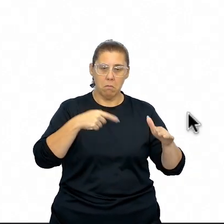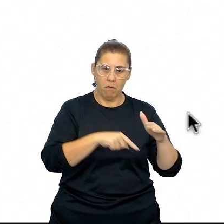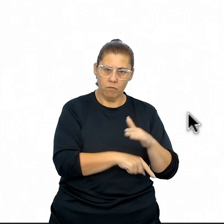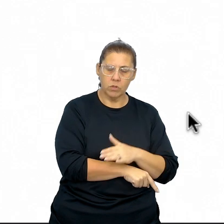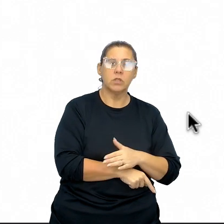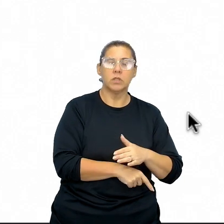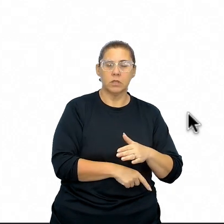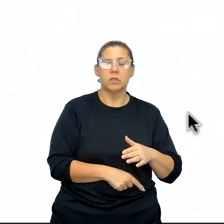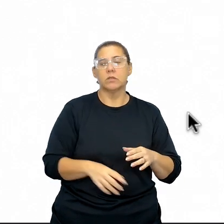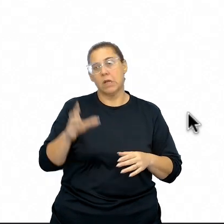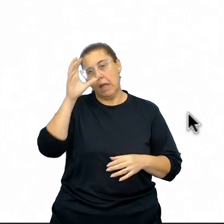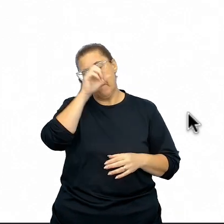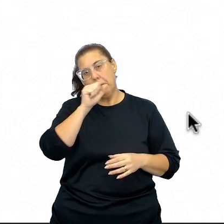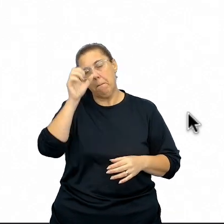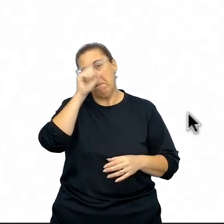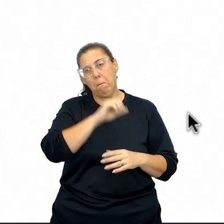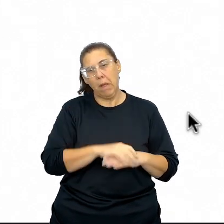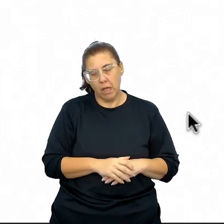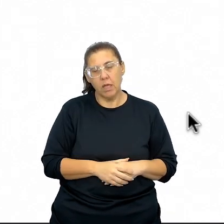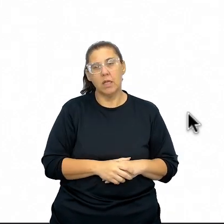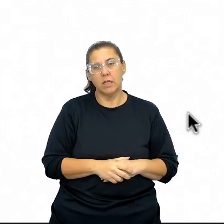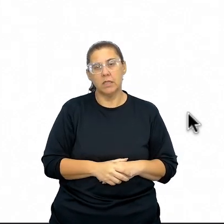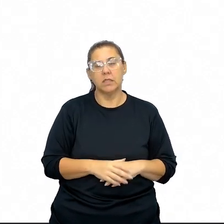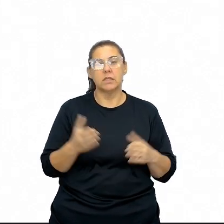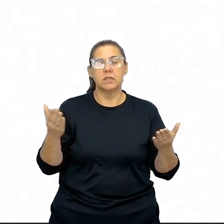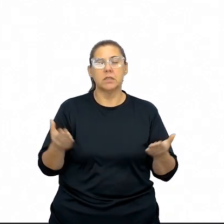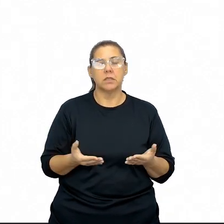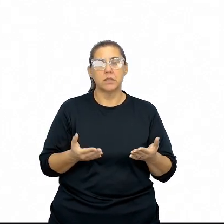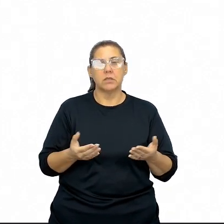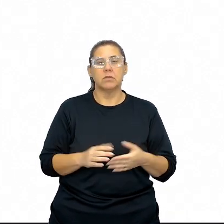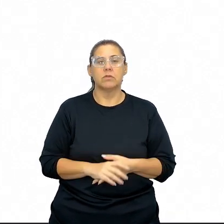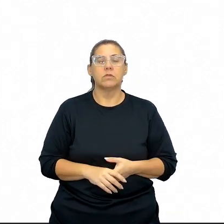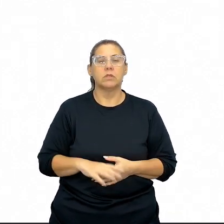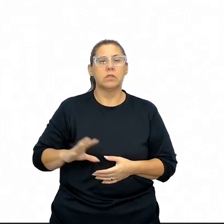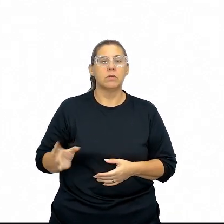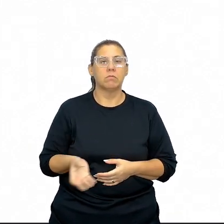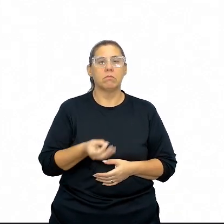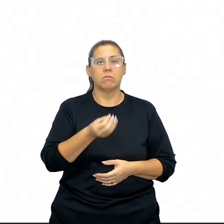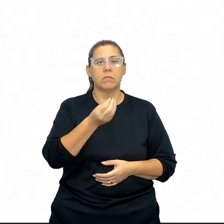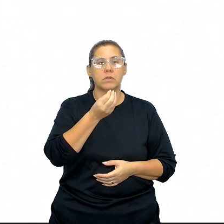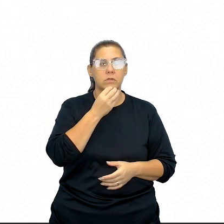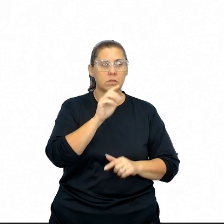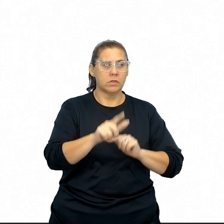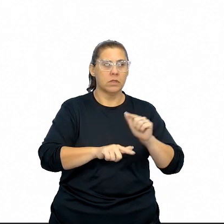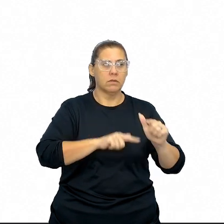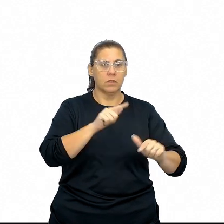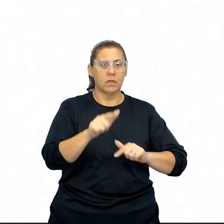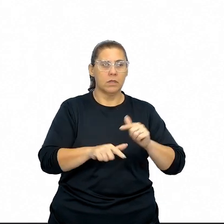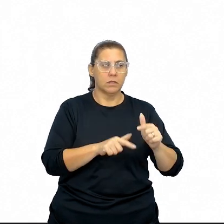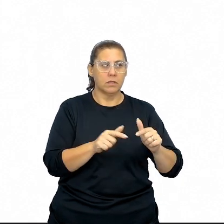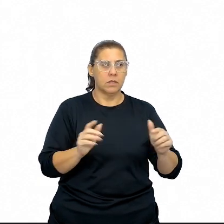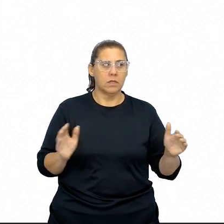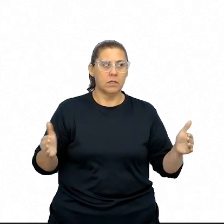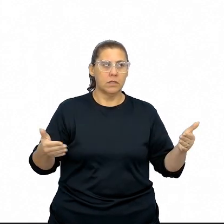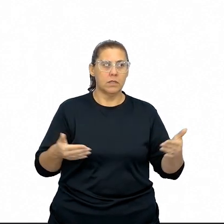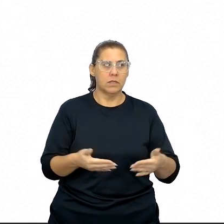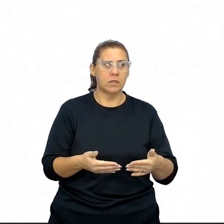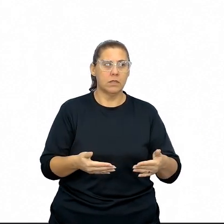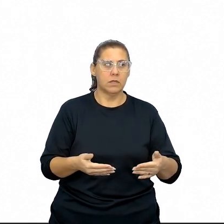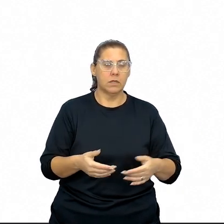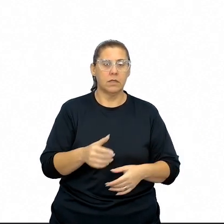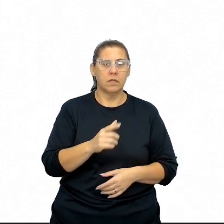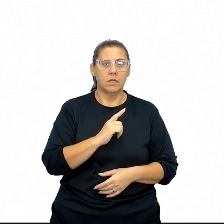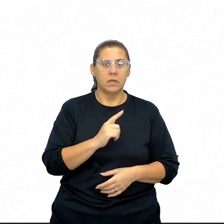aprofundamento das aprendizagens a partir de abordagens que oportunizem um trabalho pedagógico voltado para as